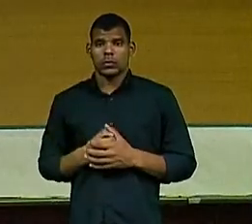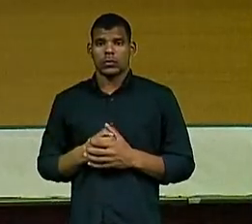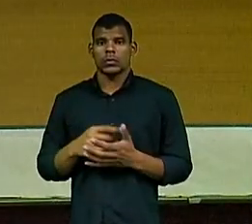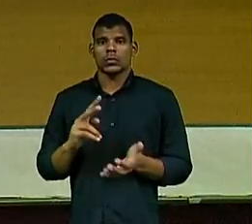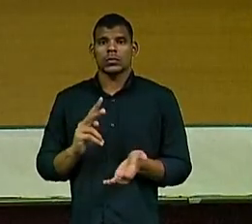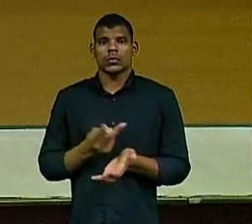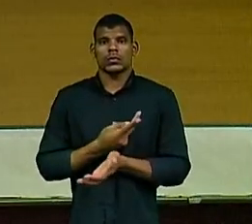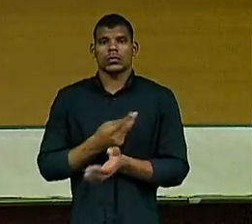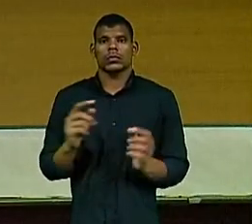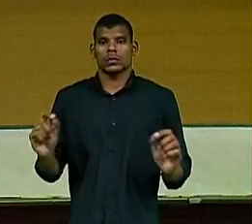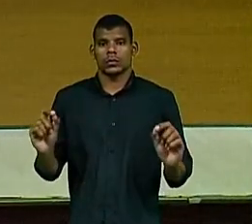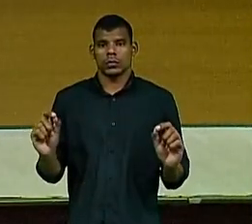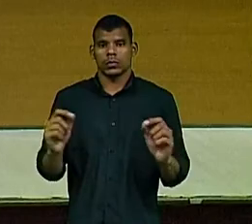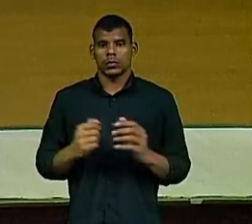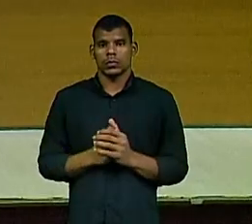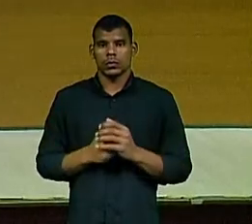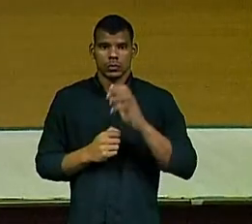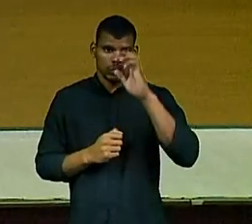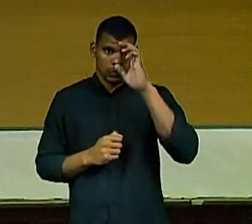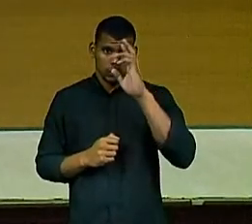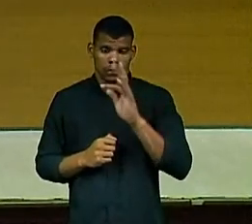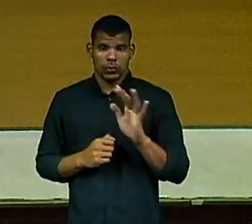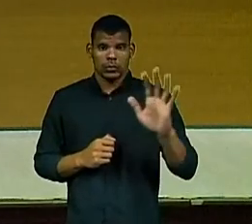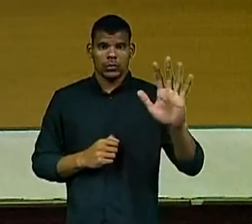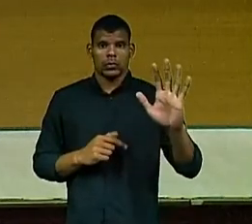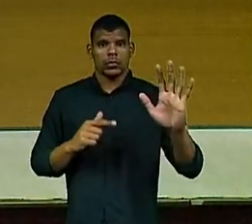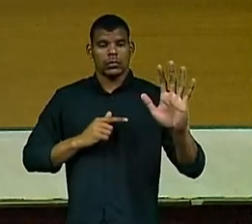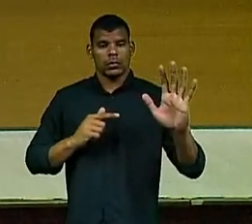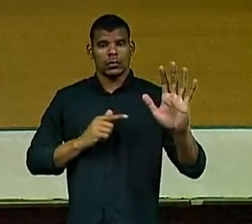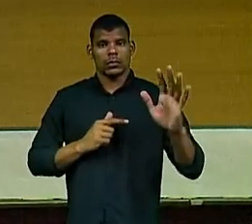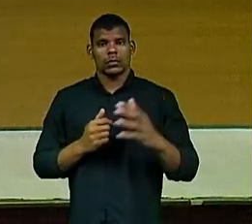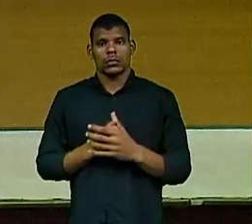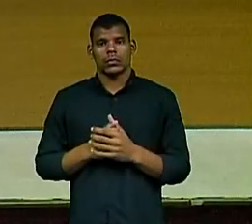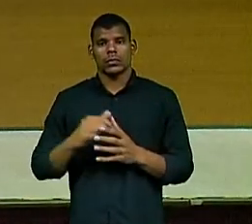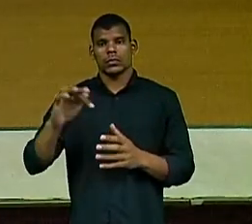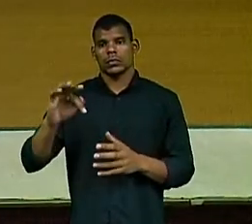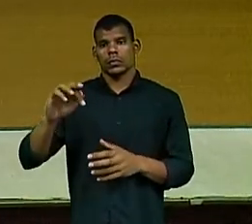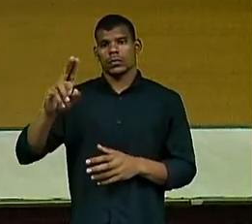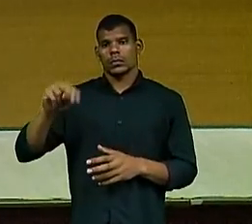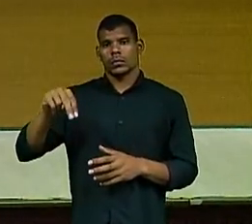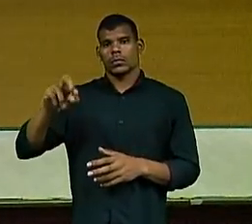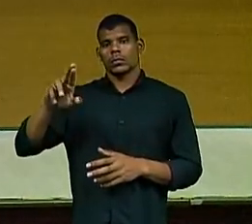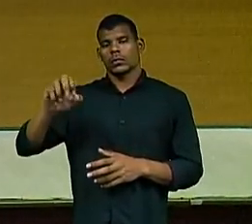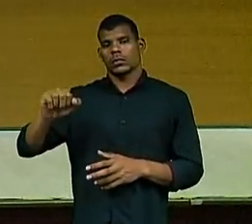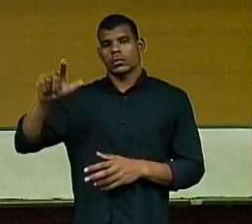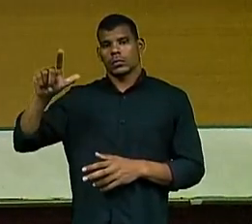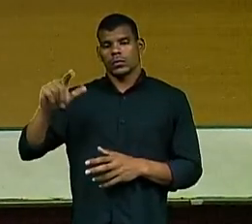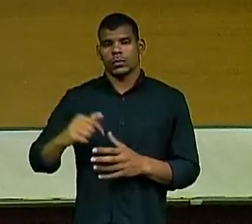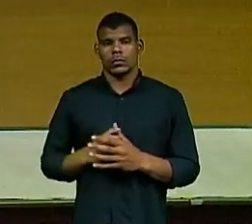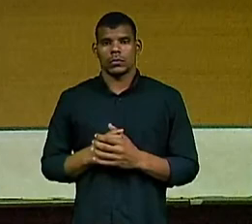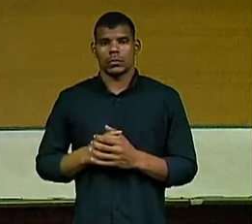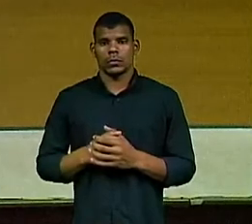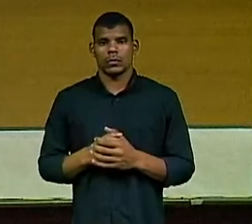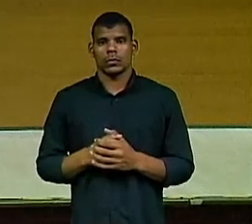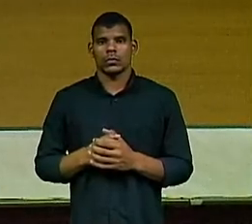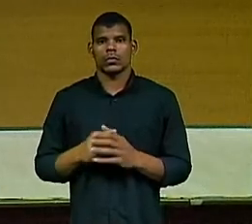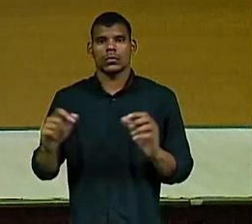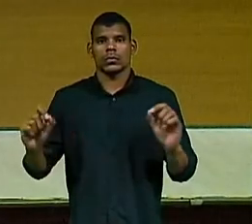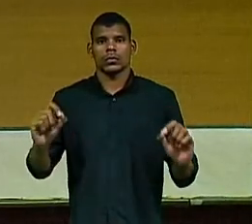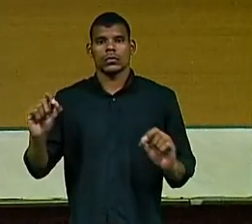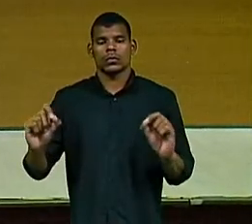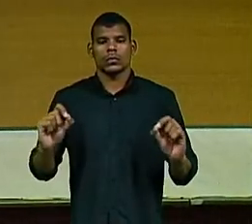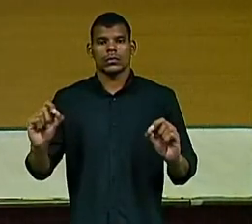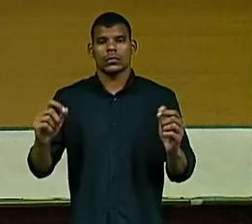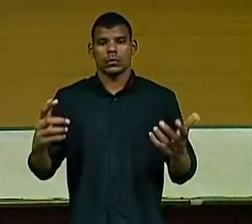ter sonhos frustrados o funeral do Tancredo Neves Nossa é arrastou de dois